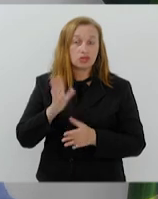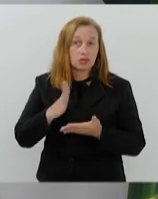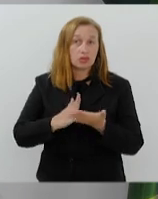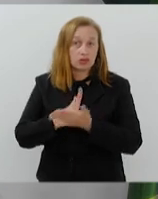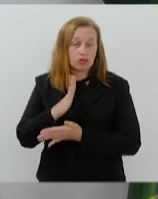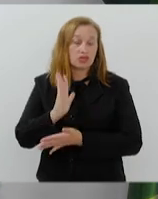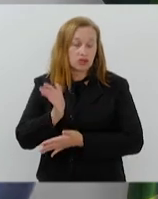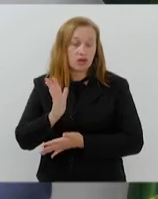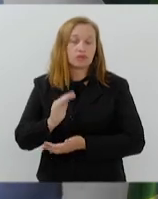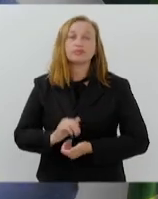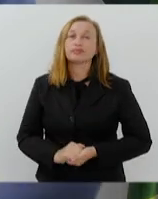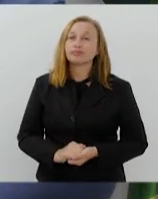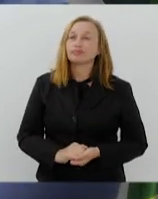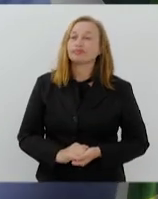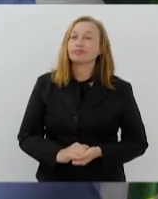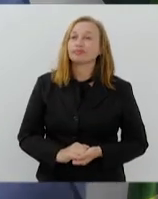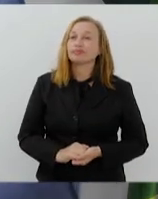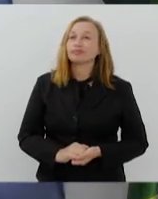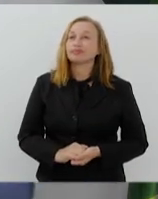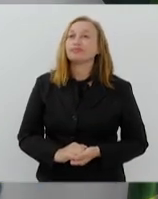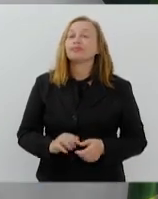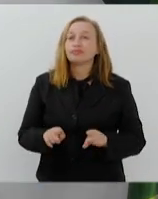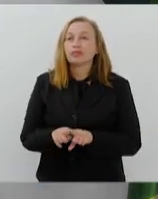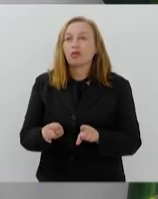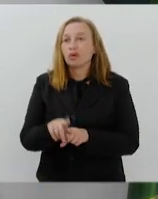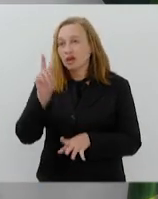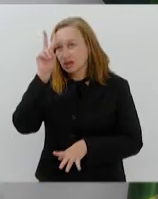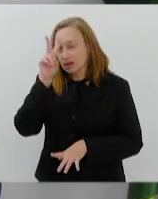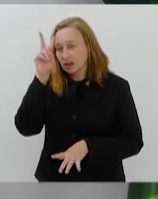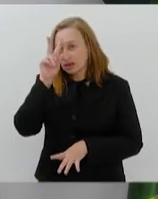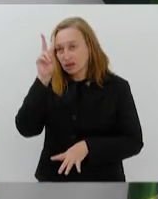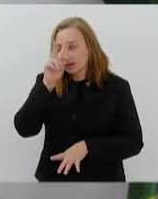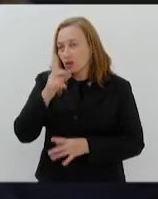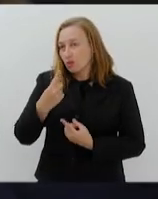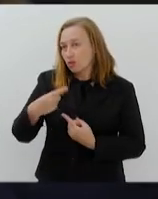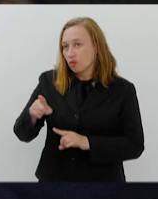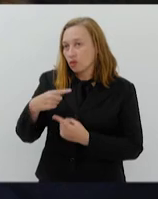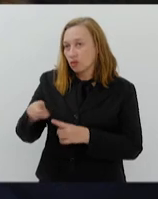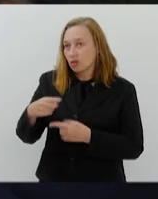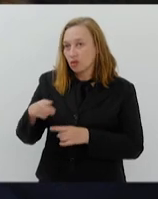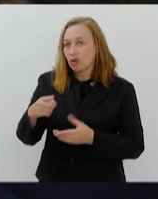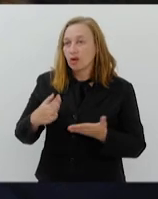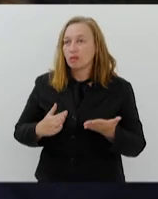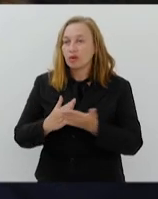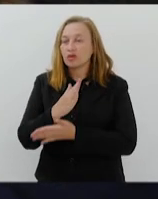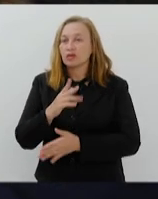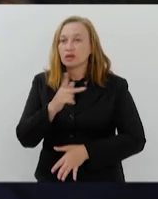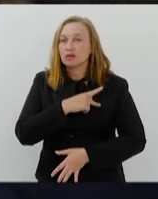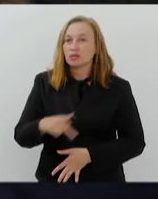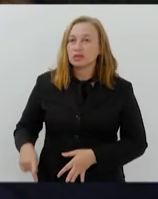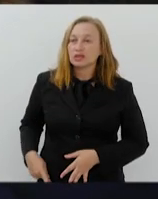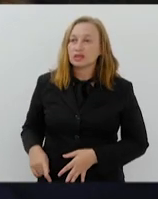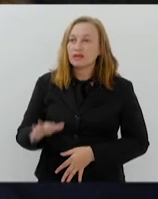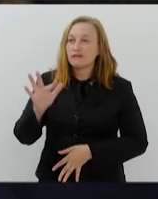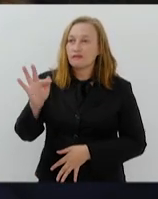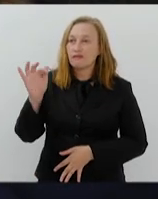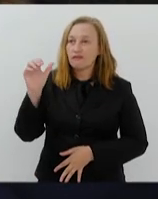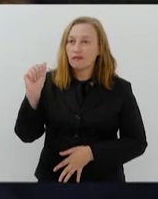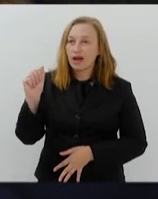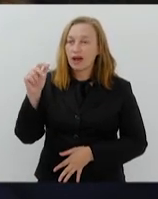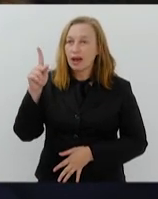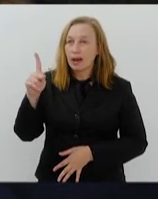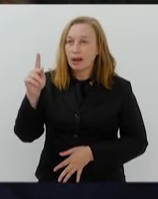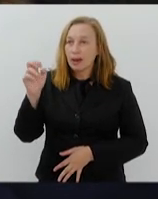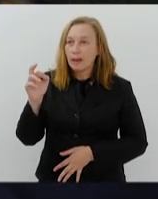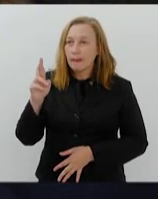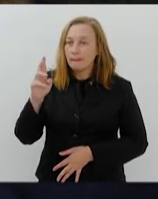convocação já já tá incluído no que foi inclusive lembrar também que tem uma convocação aprovada que é do presidente da ferge né Isso também